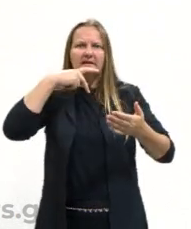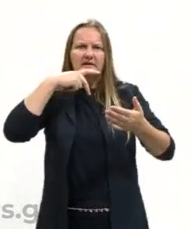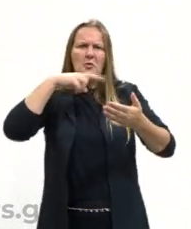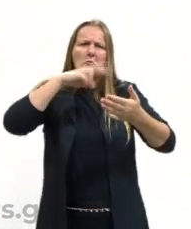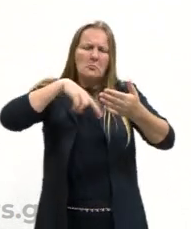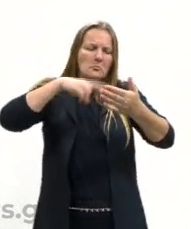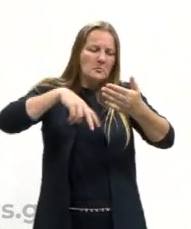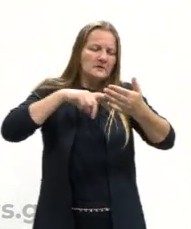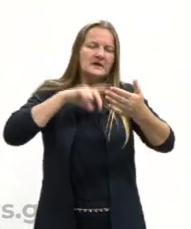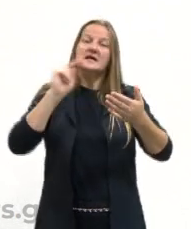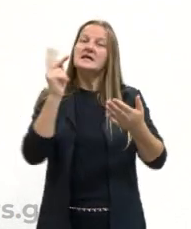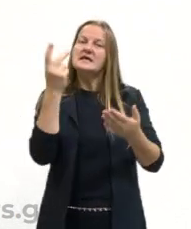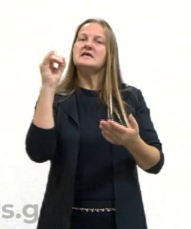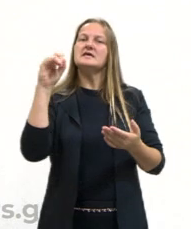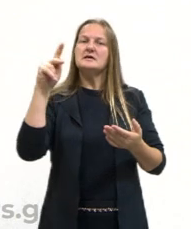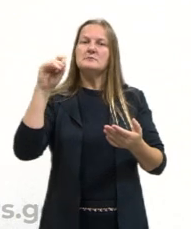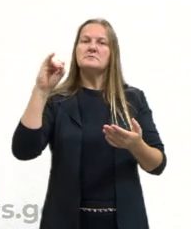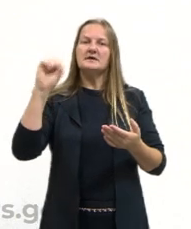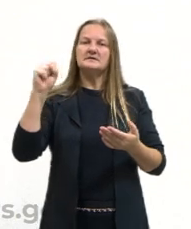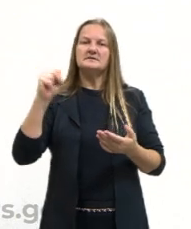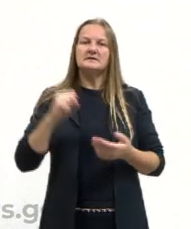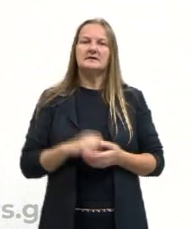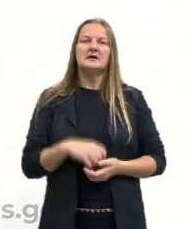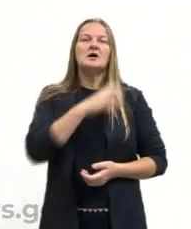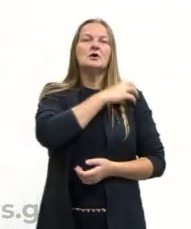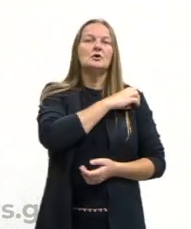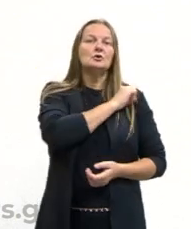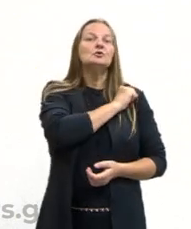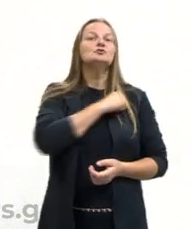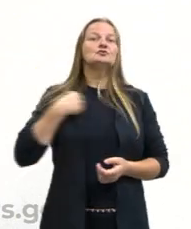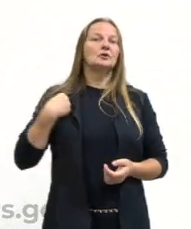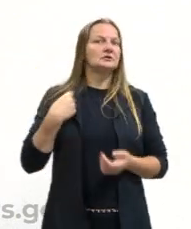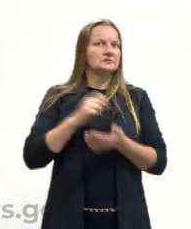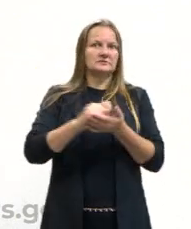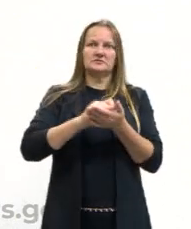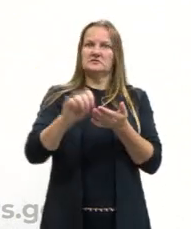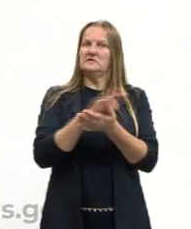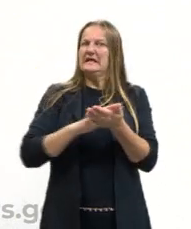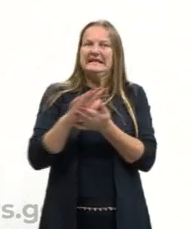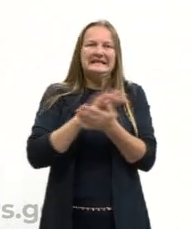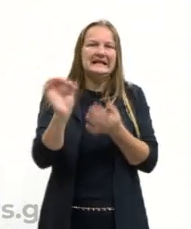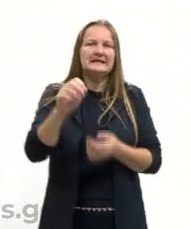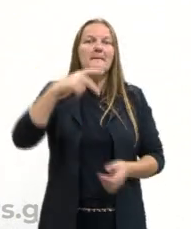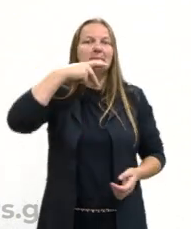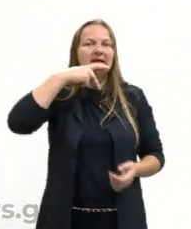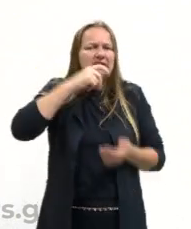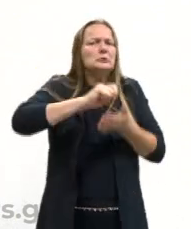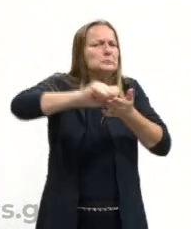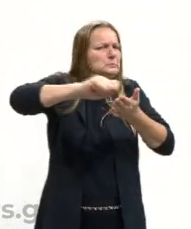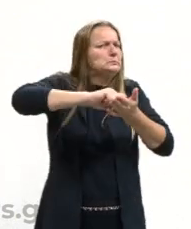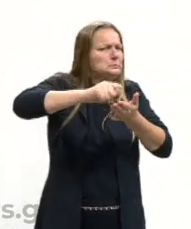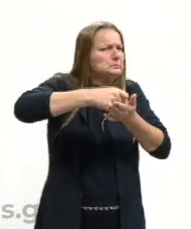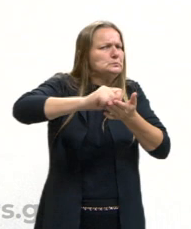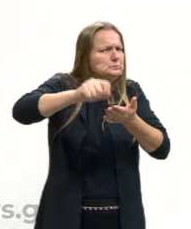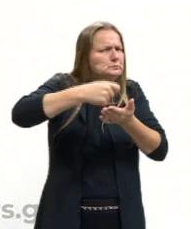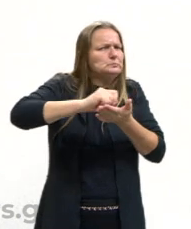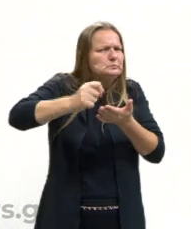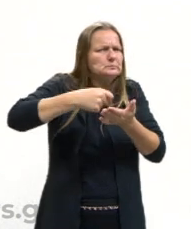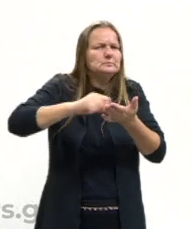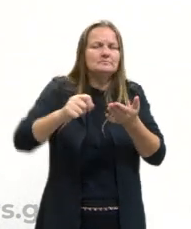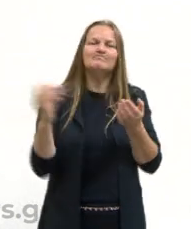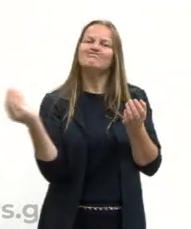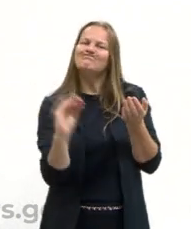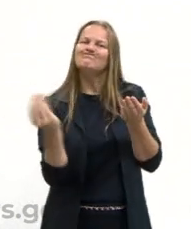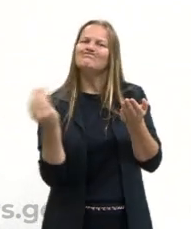é o Platão Você sabe né que o Sócrates não deixou nada escrito aí o Platão Faz esse papel o patrão